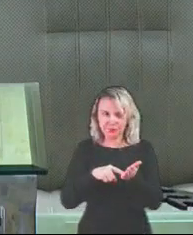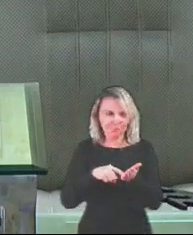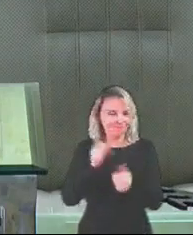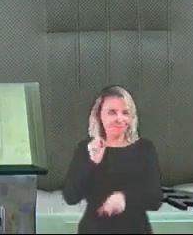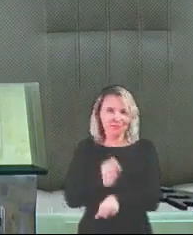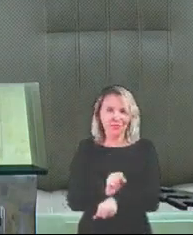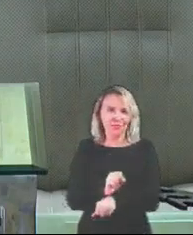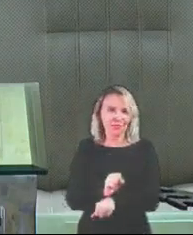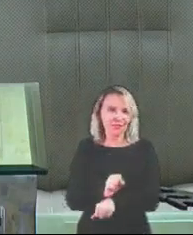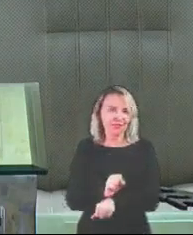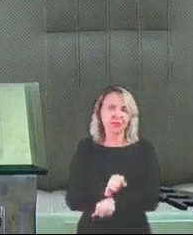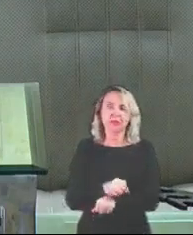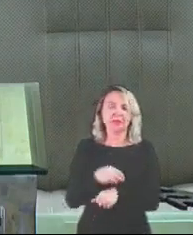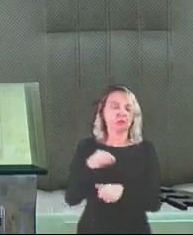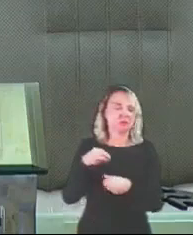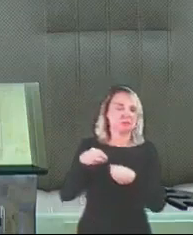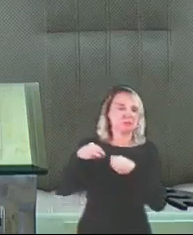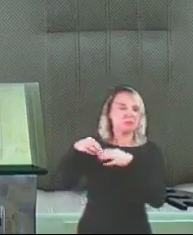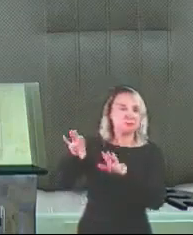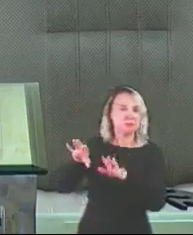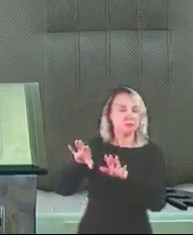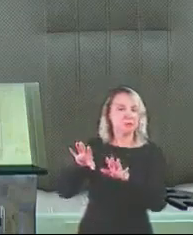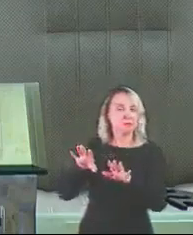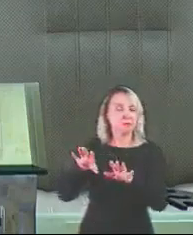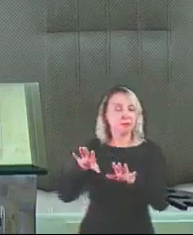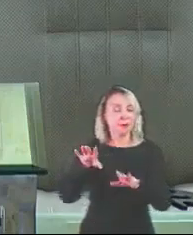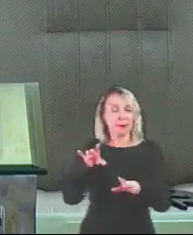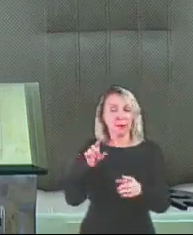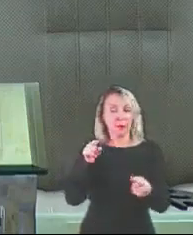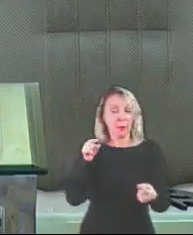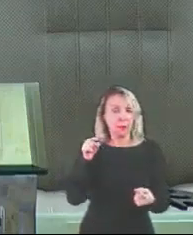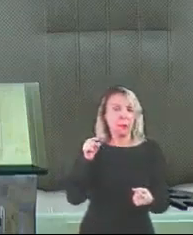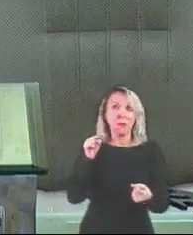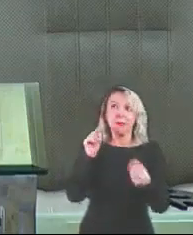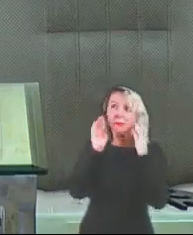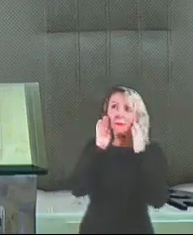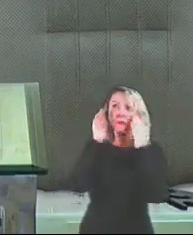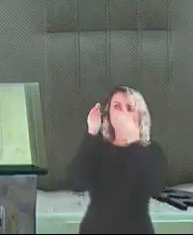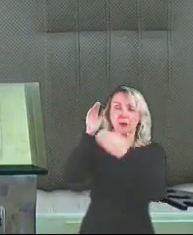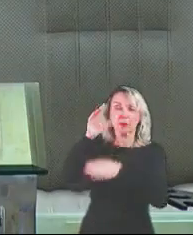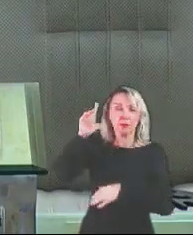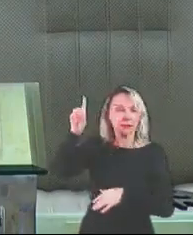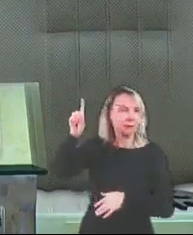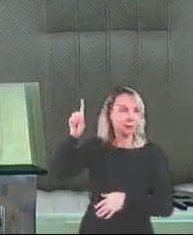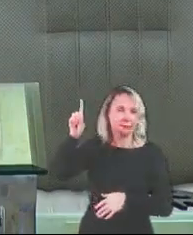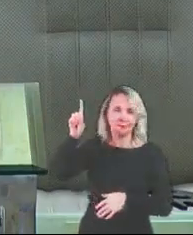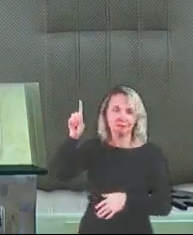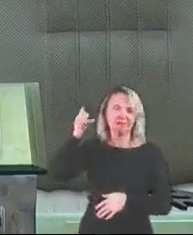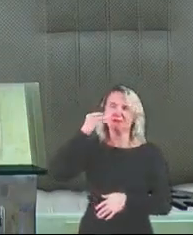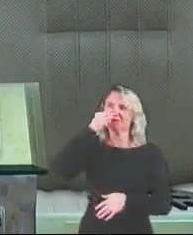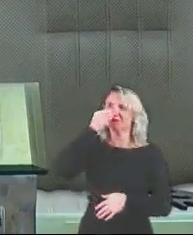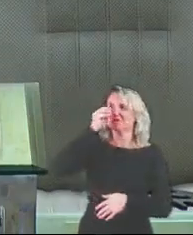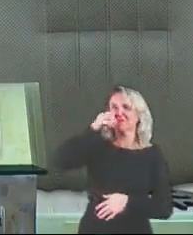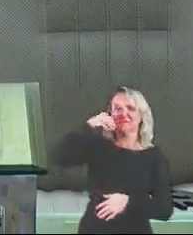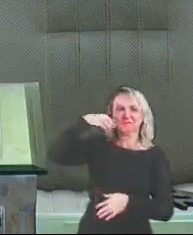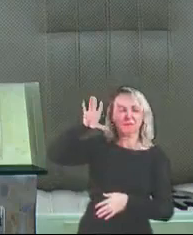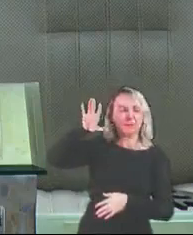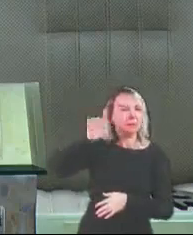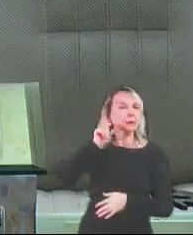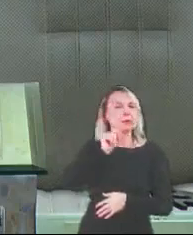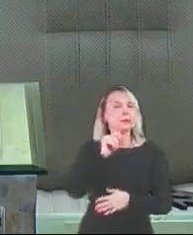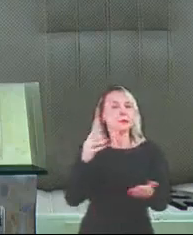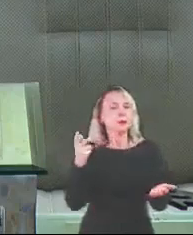Todo-Poderoso, desconcentraram o alvo de olhar para Deus. O que acontece nesta era